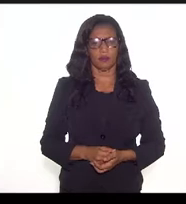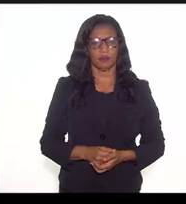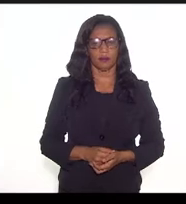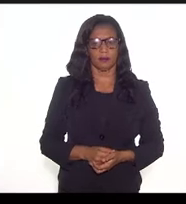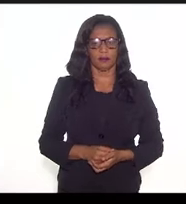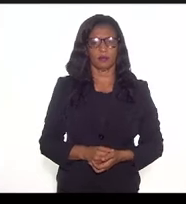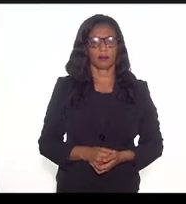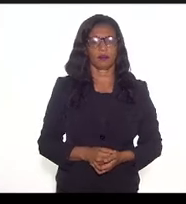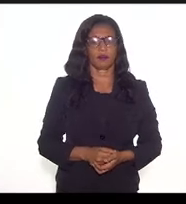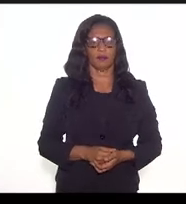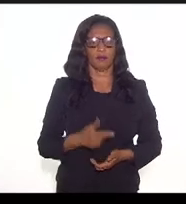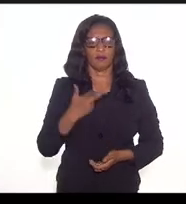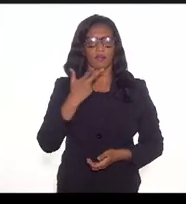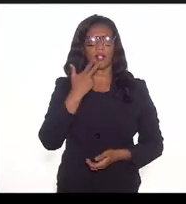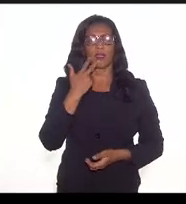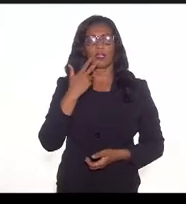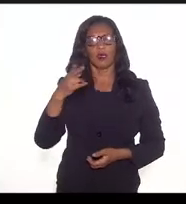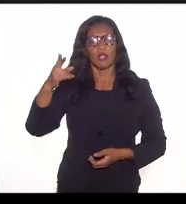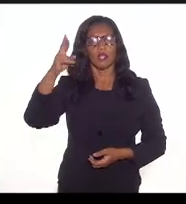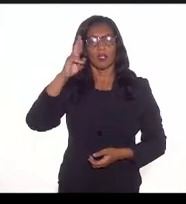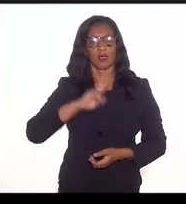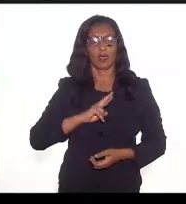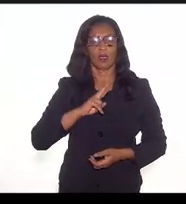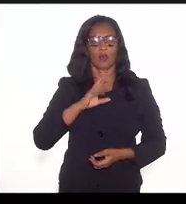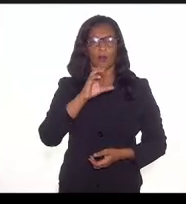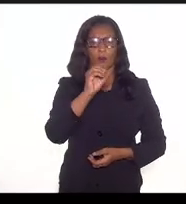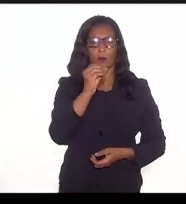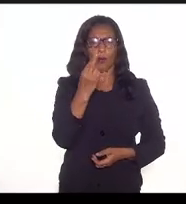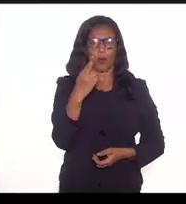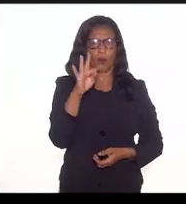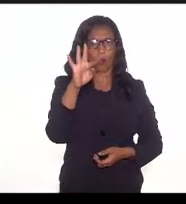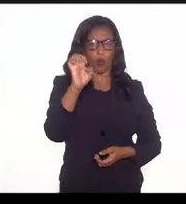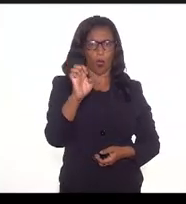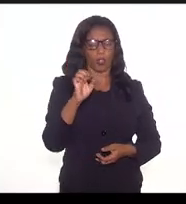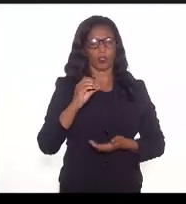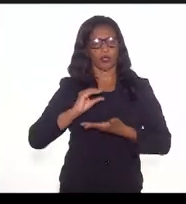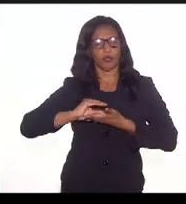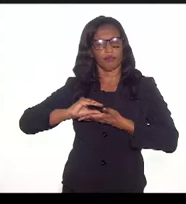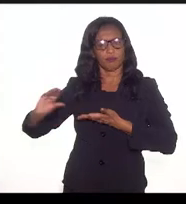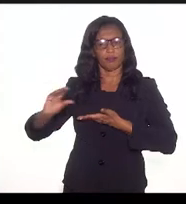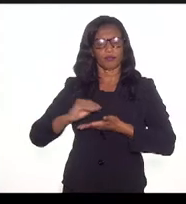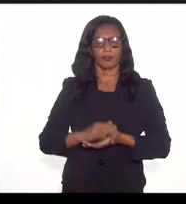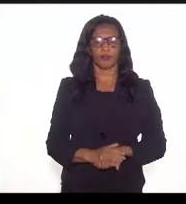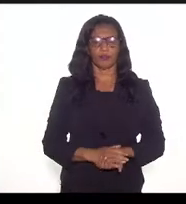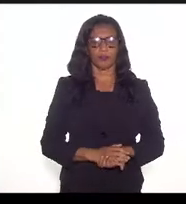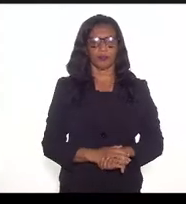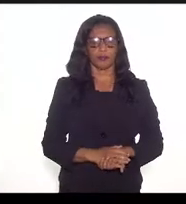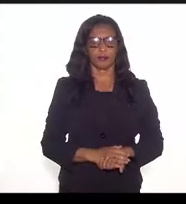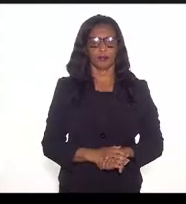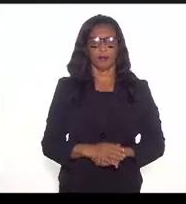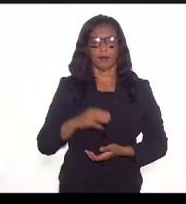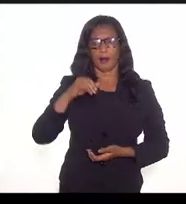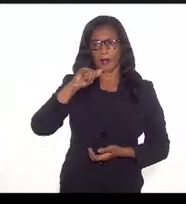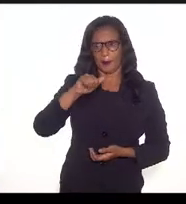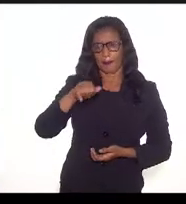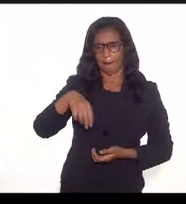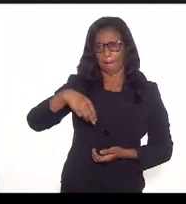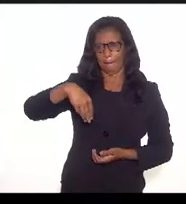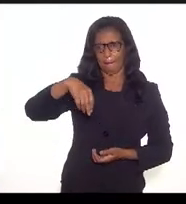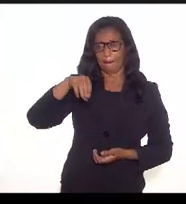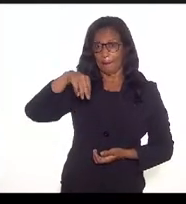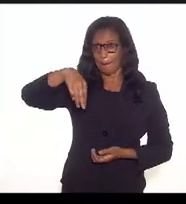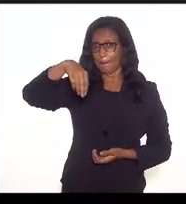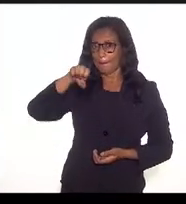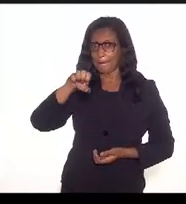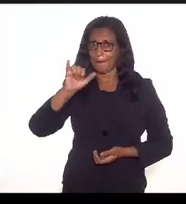Falar um pouquinho agora dos resultados por porte de contratação e liberação, falar brevemente. Do microcrédito do MEI, né,